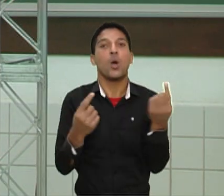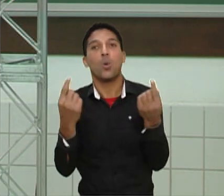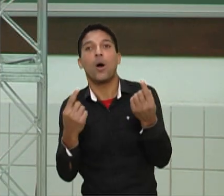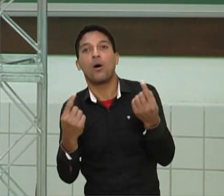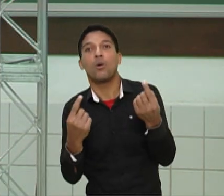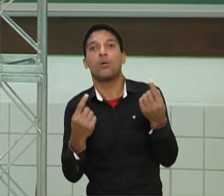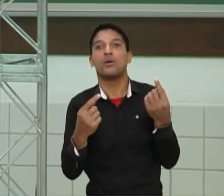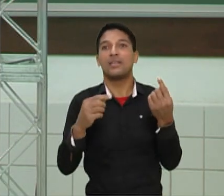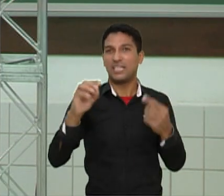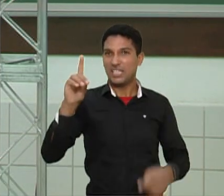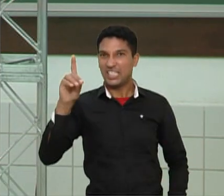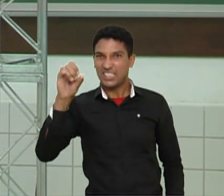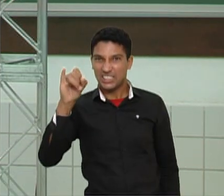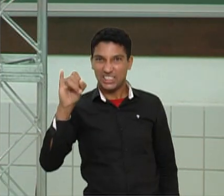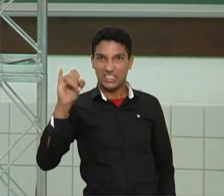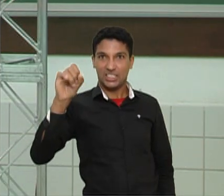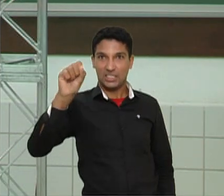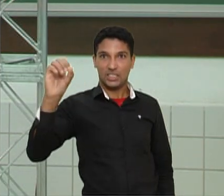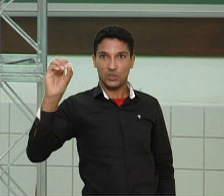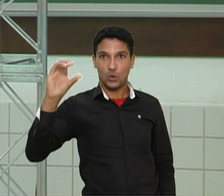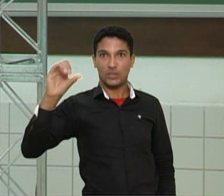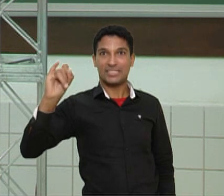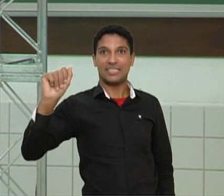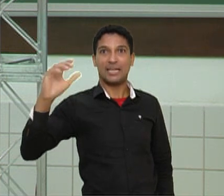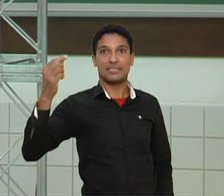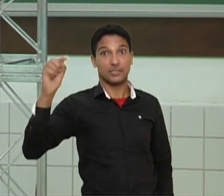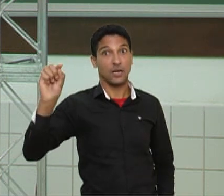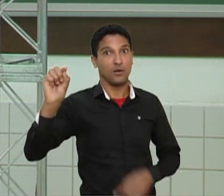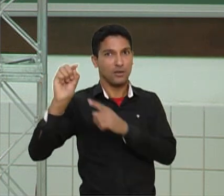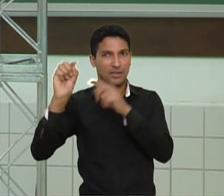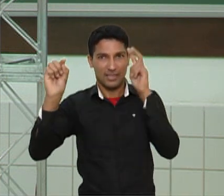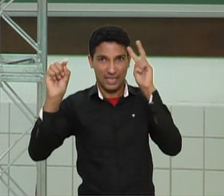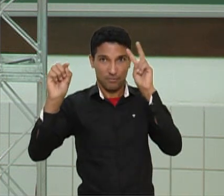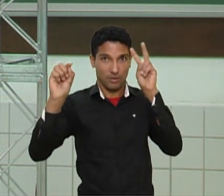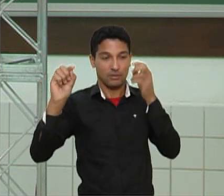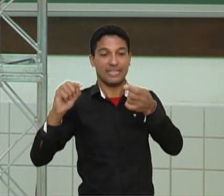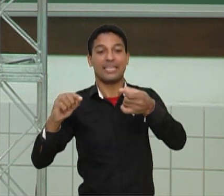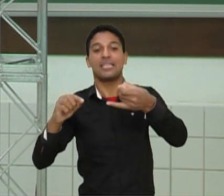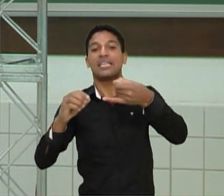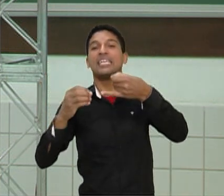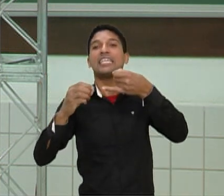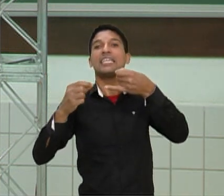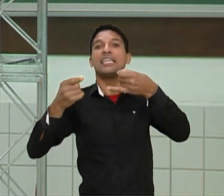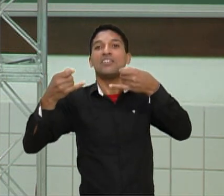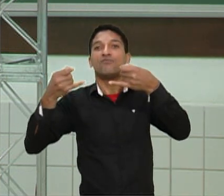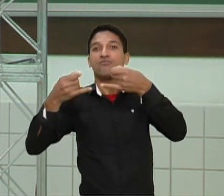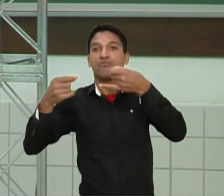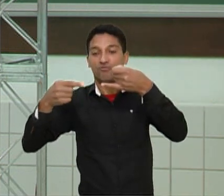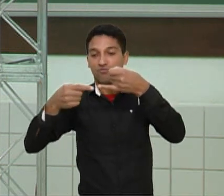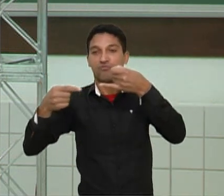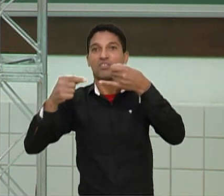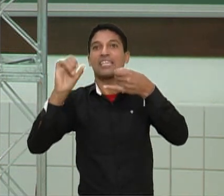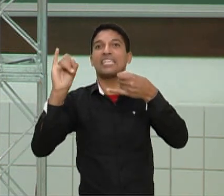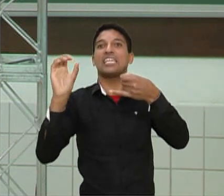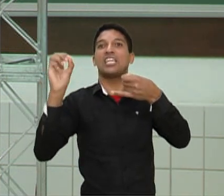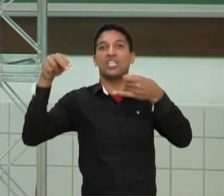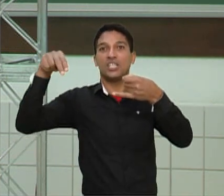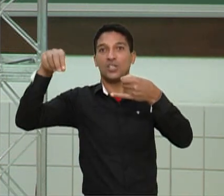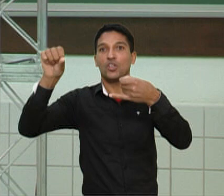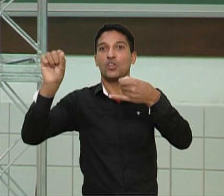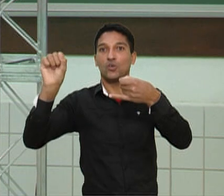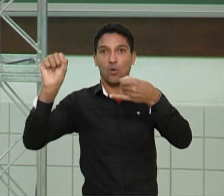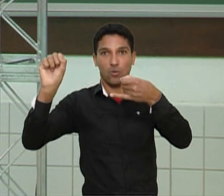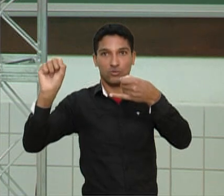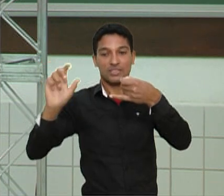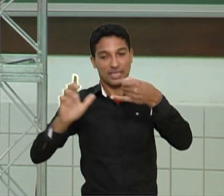ionização? Lembra que para sofrer dissociação já existem os íons. Para formar íons, eu tenho então um processo